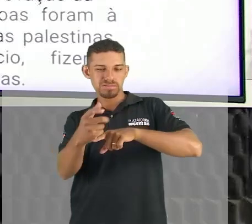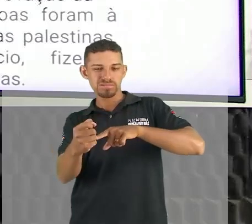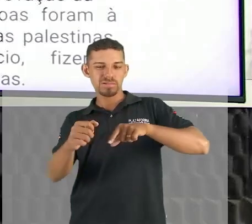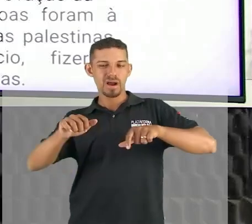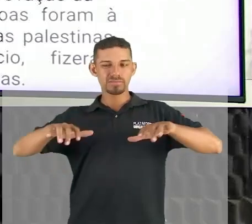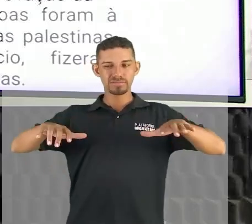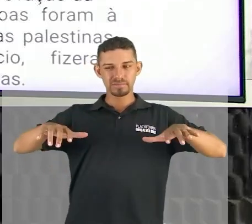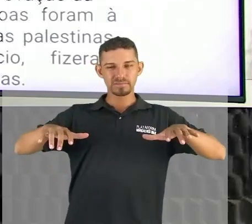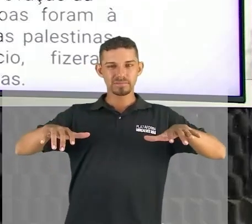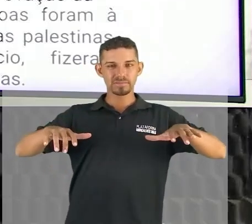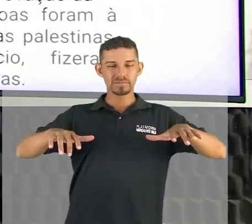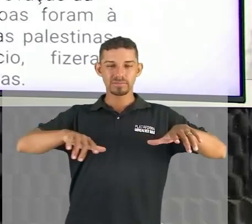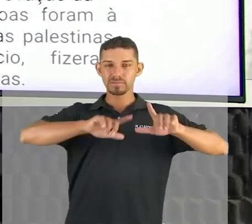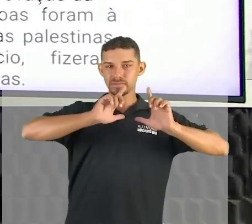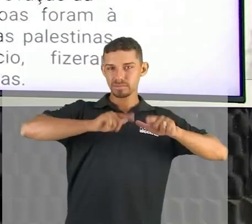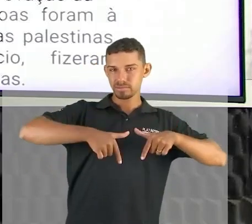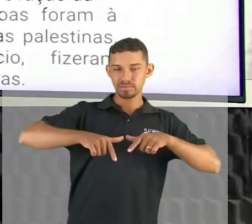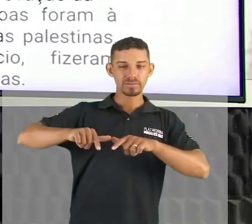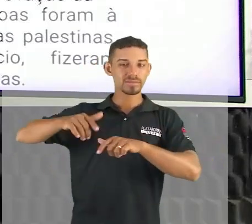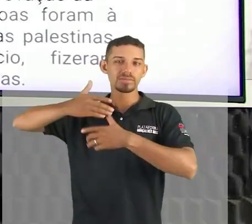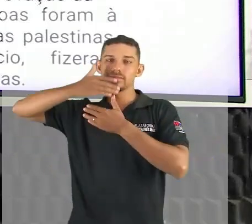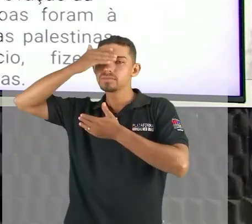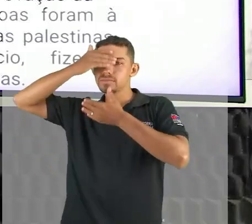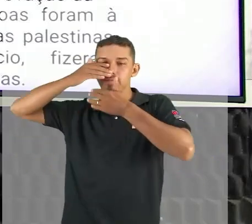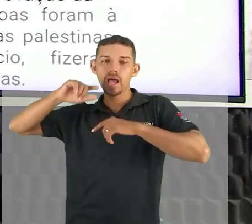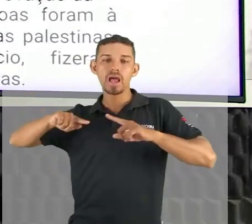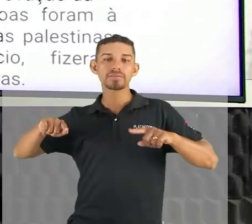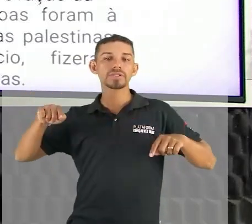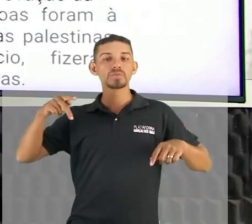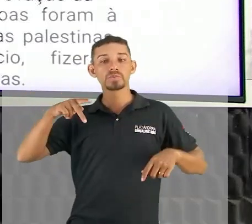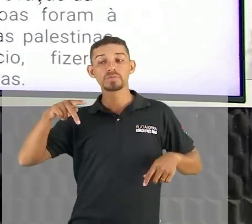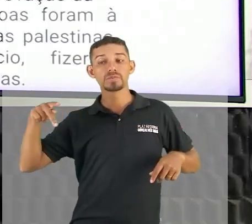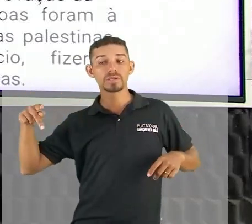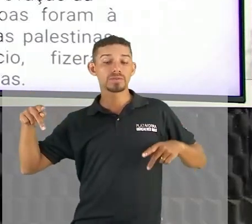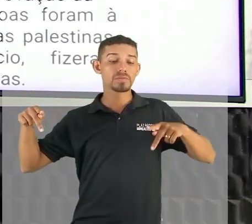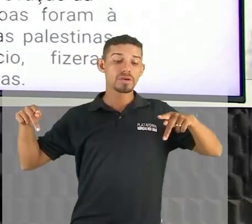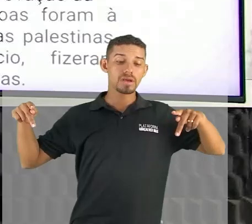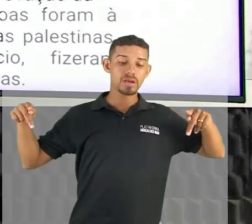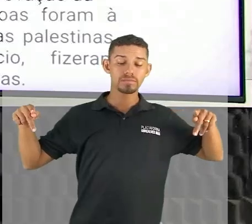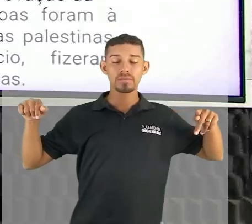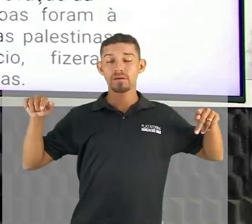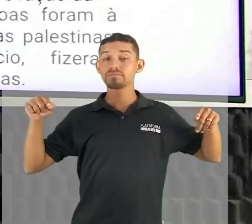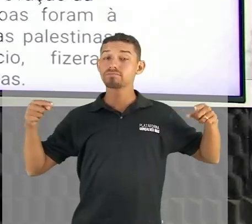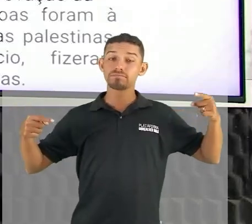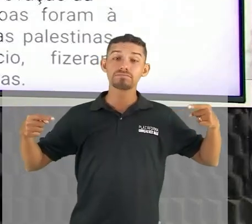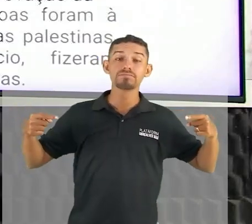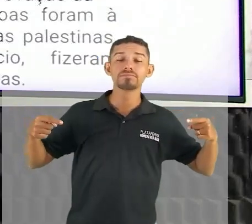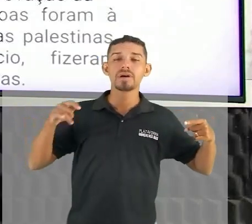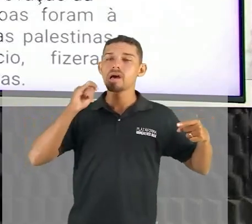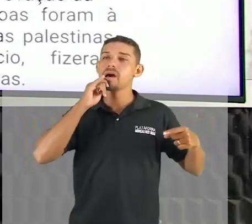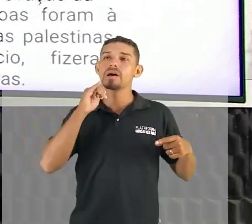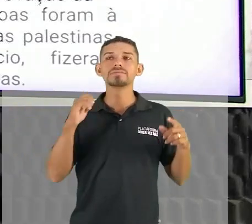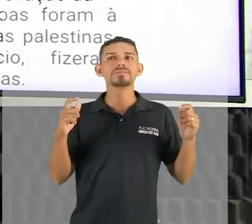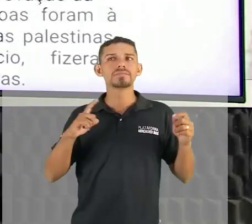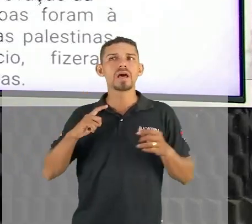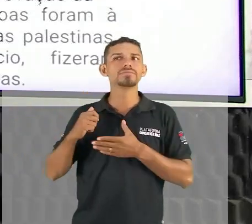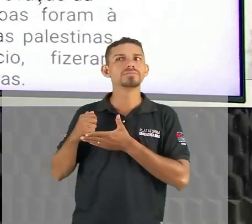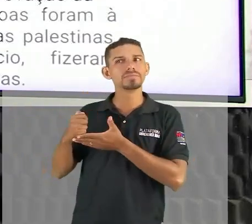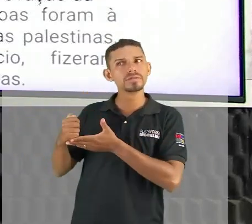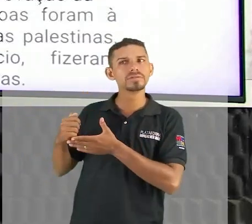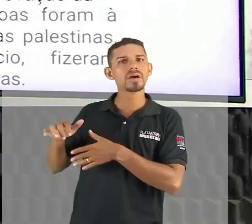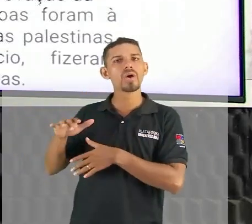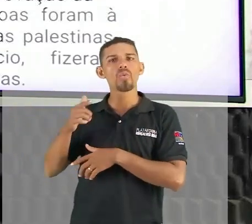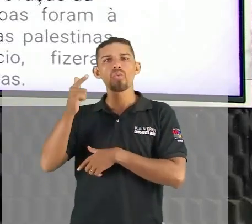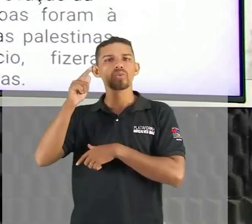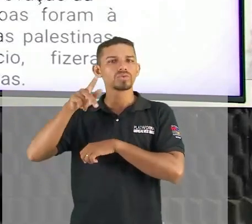né, claro, né, de um presidente que tenta de fato, né, e tem o apoio, por exemplo,